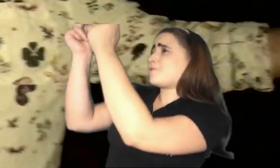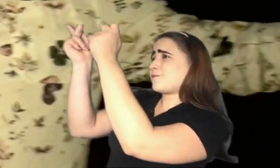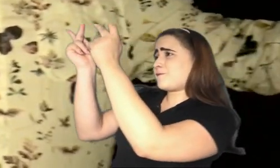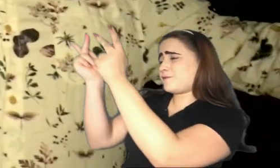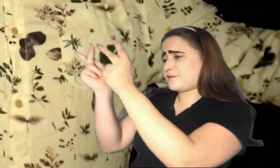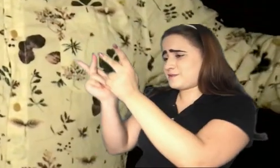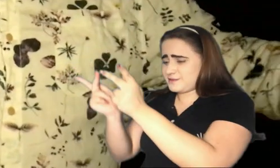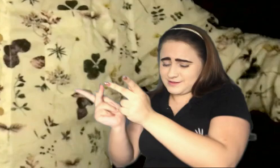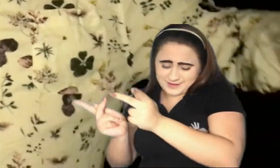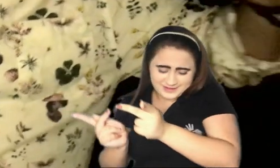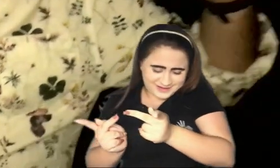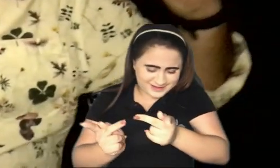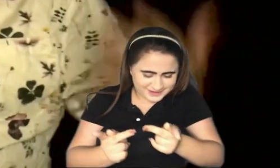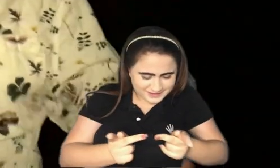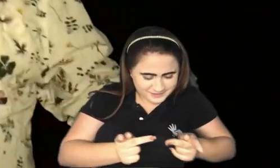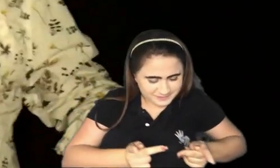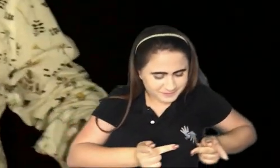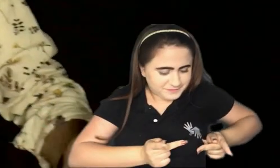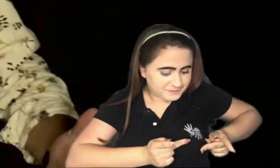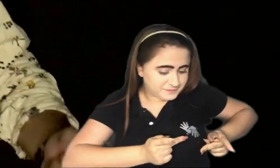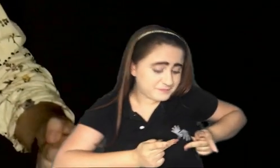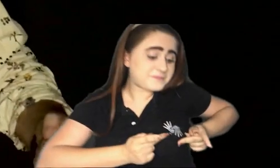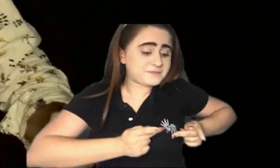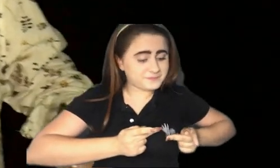Vem me visitar hoje aqui.